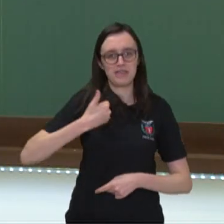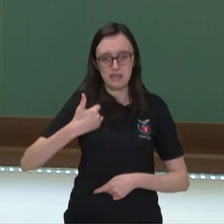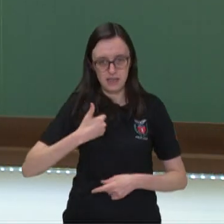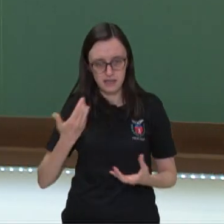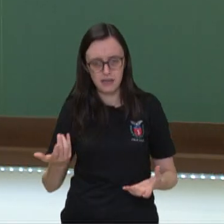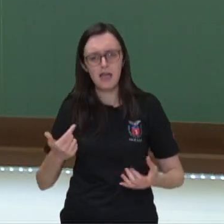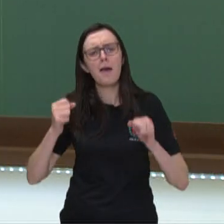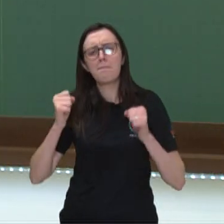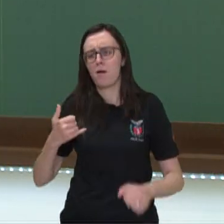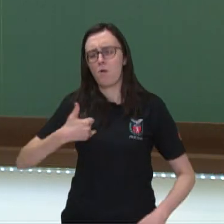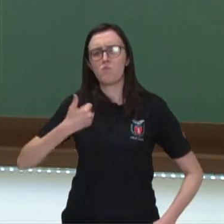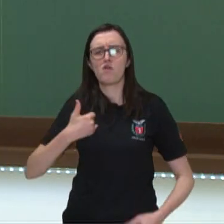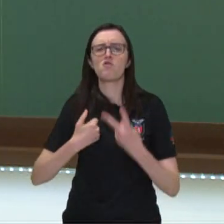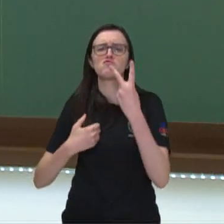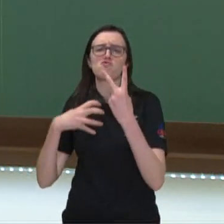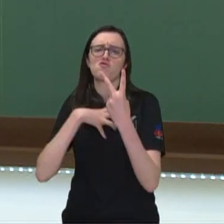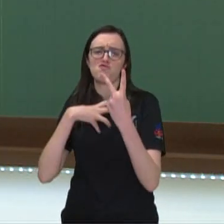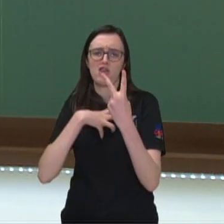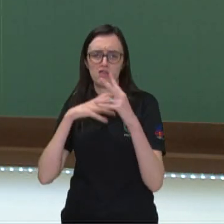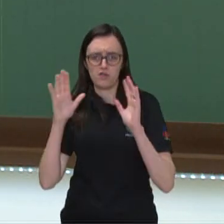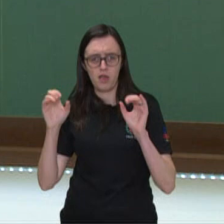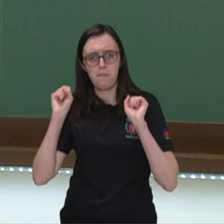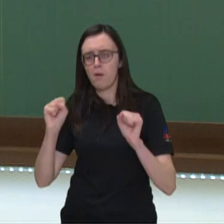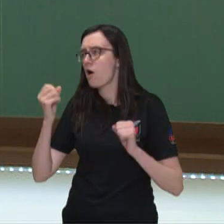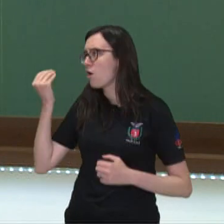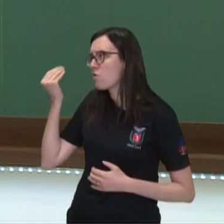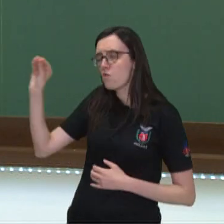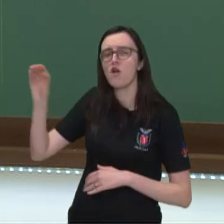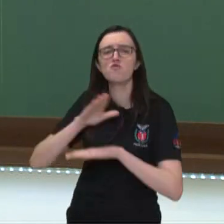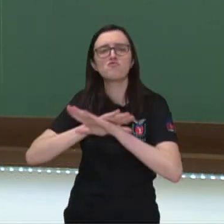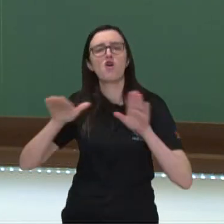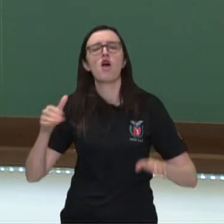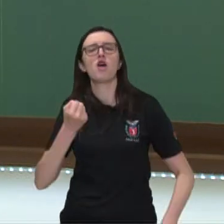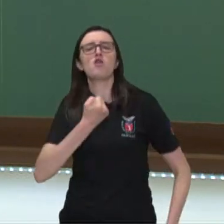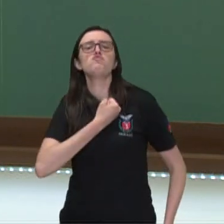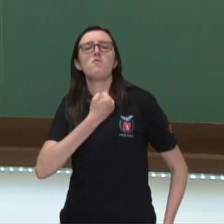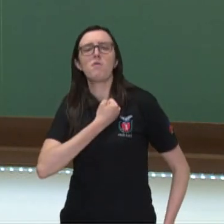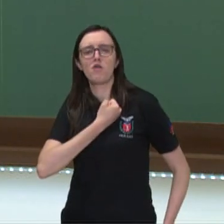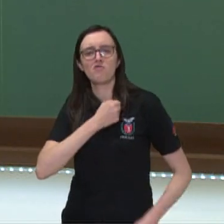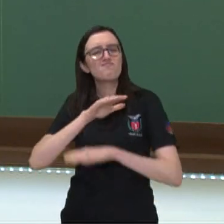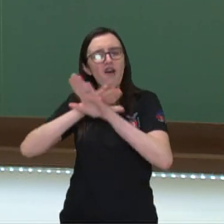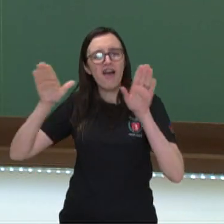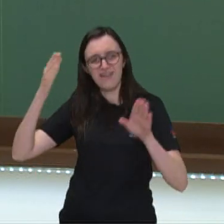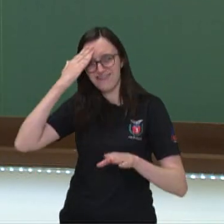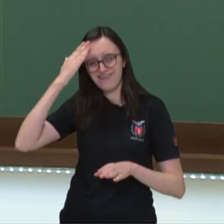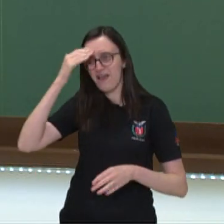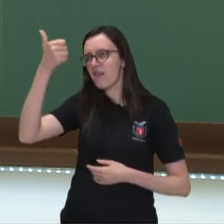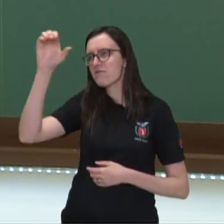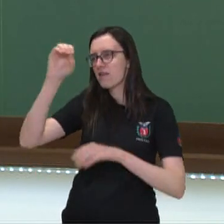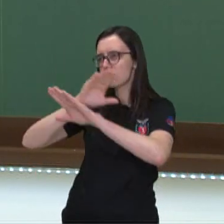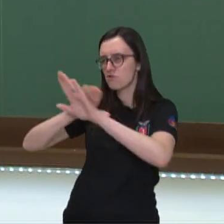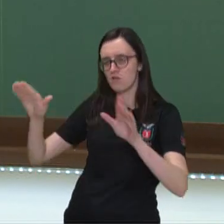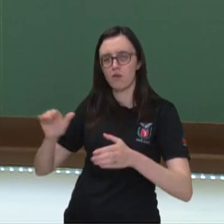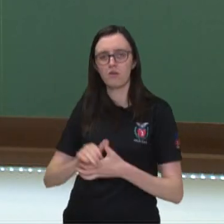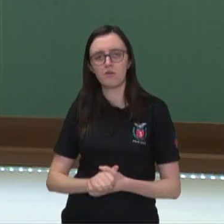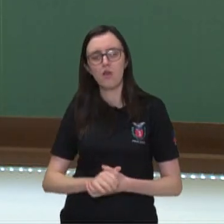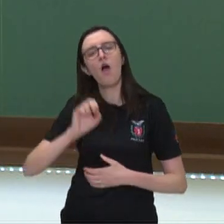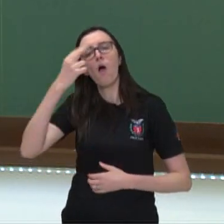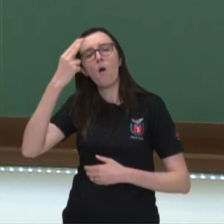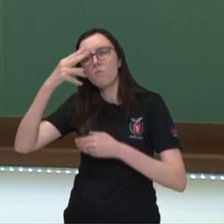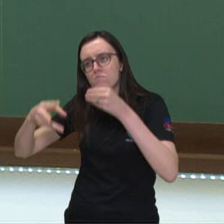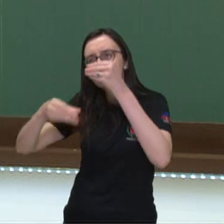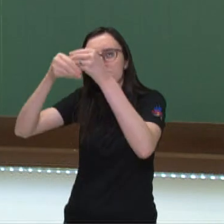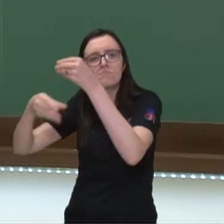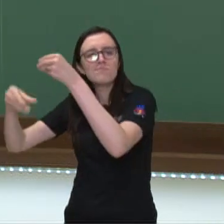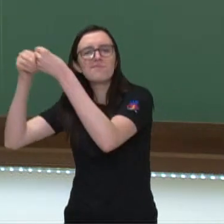usar a idade de duas maneiras. Eu posso colocar só até o número, I am 10, finish ou I am 10 years